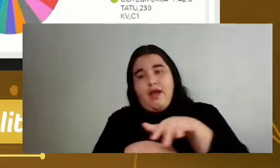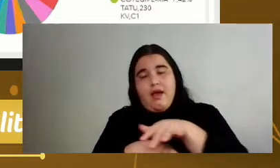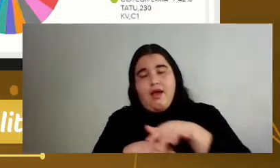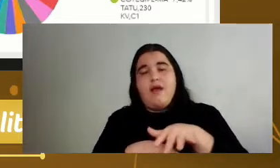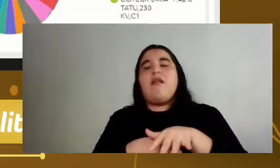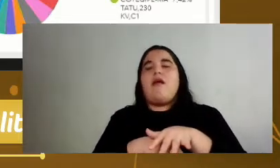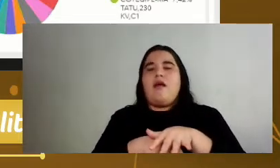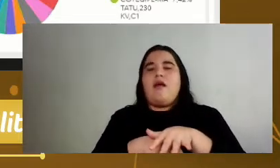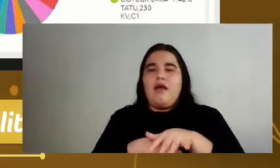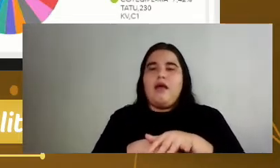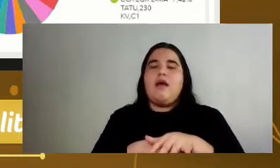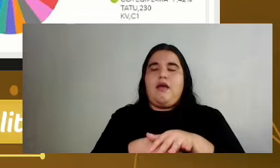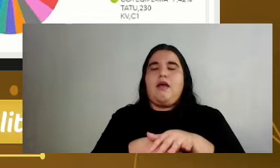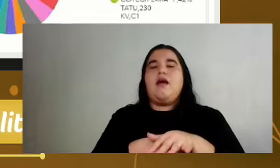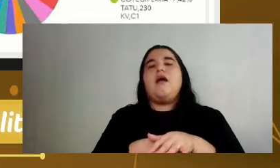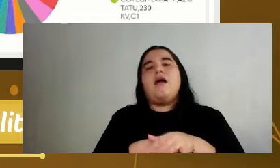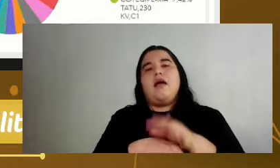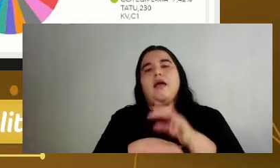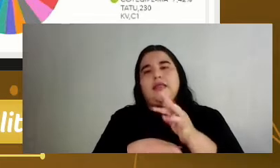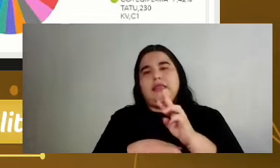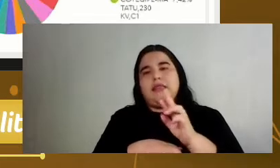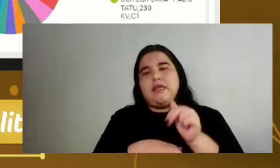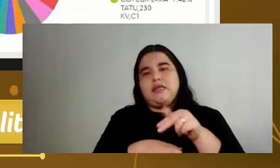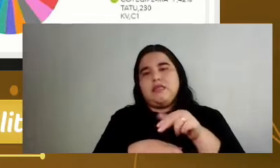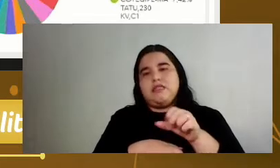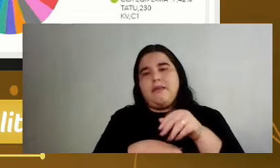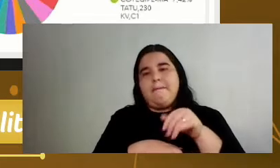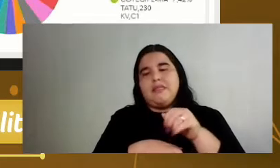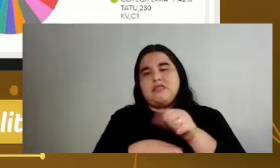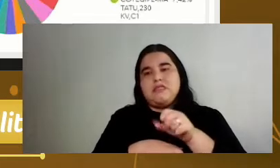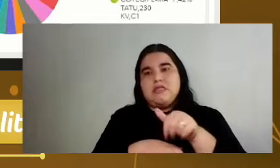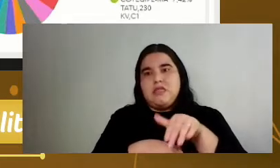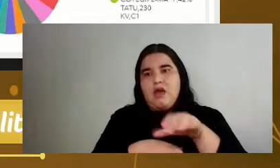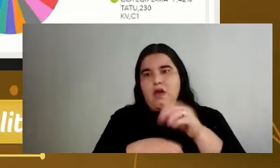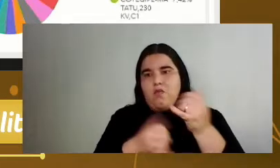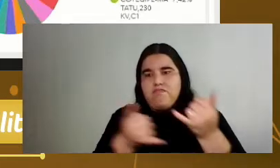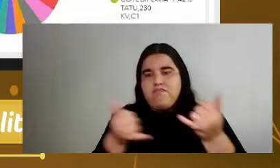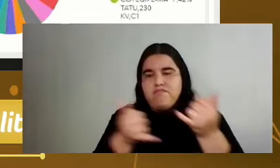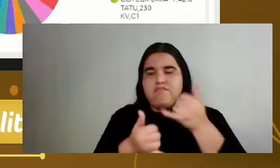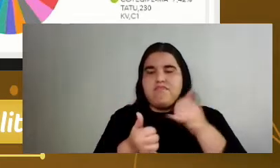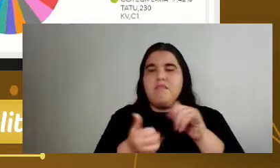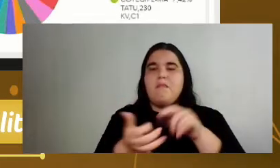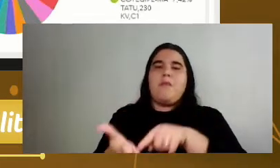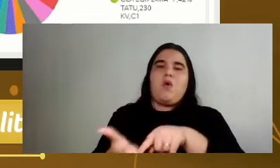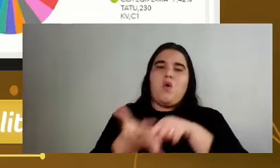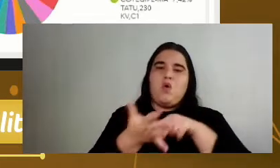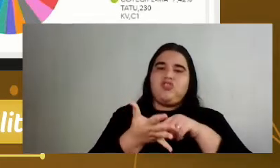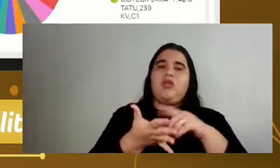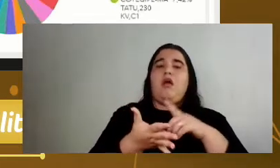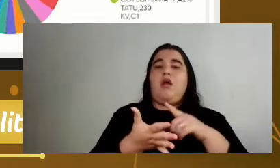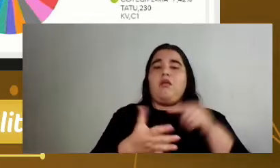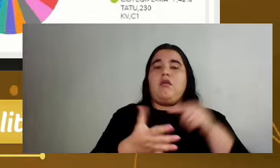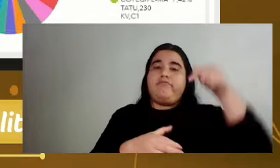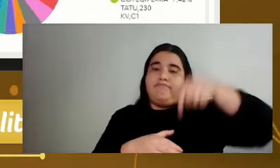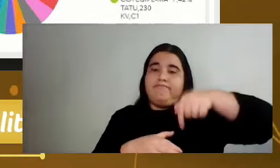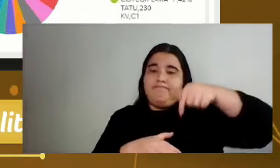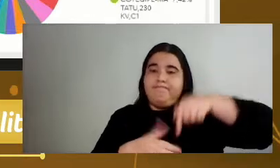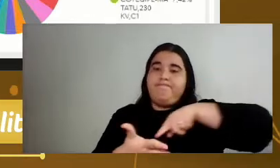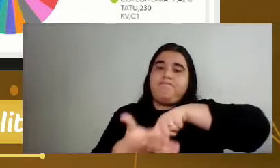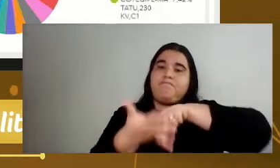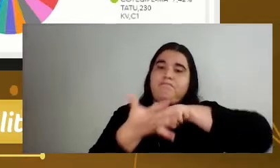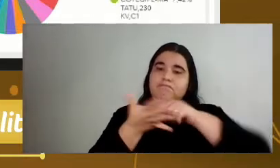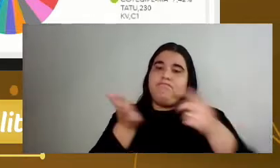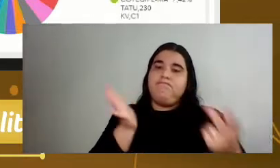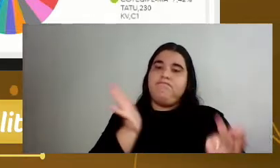ocorrências são múltiplas. Me mostra em que regionais, aqui nesse próximo gráfico, estão essas edificações, e me mostra em